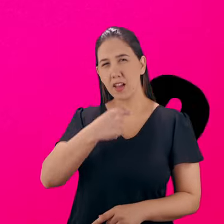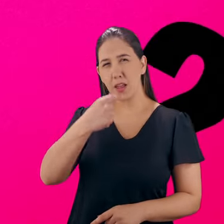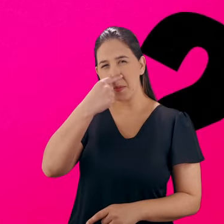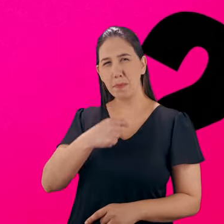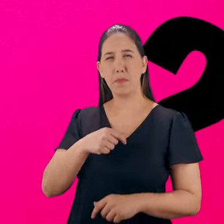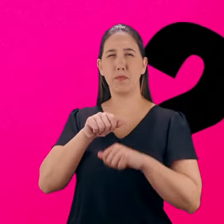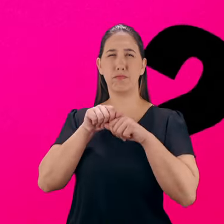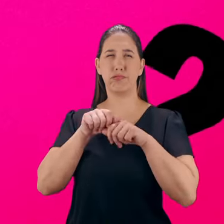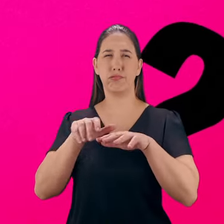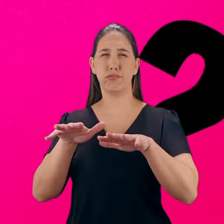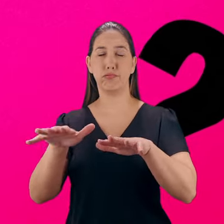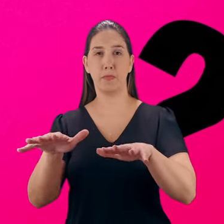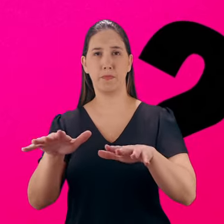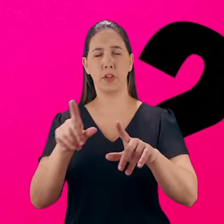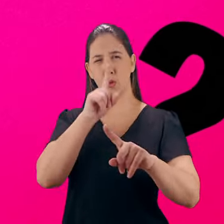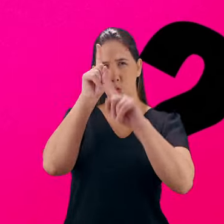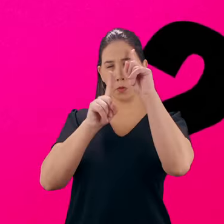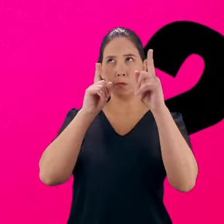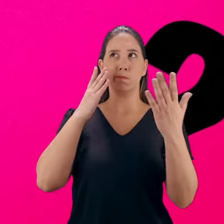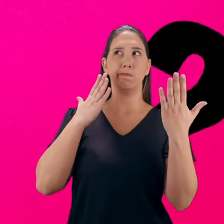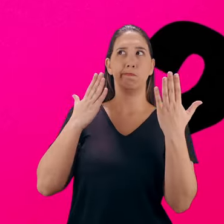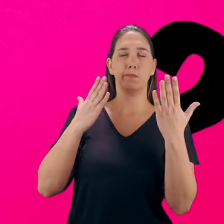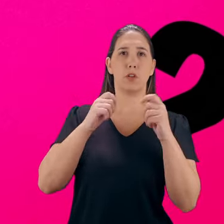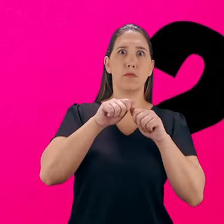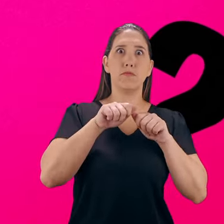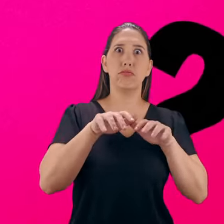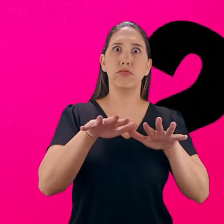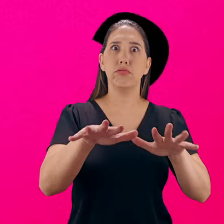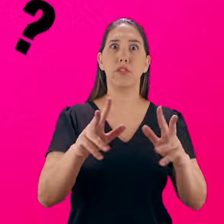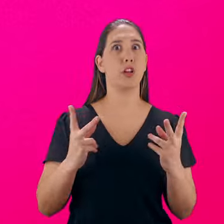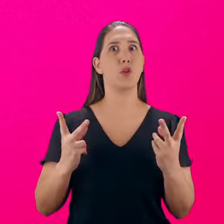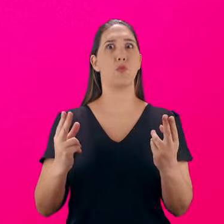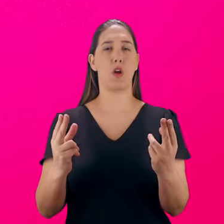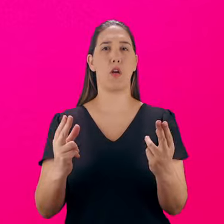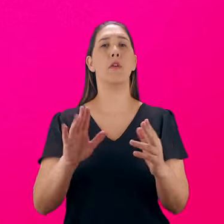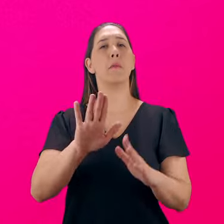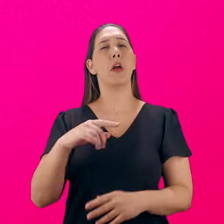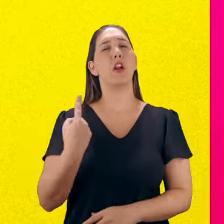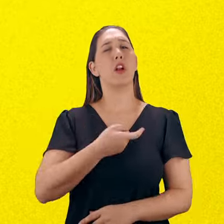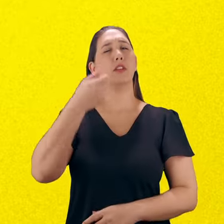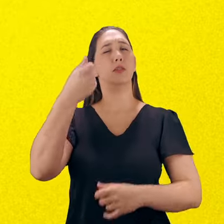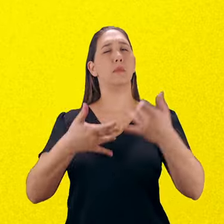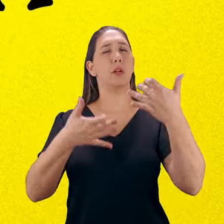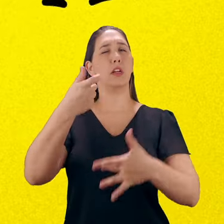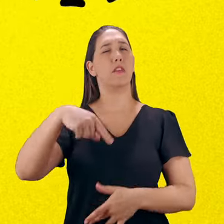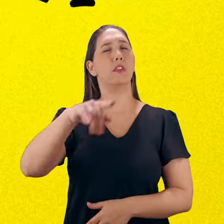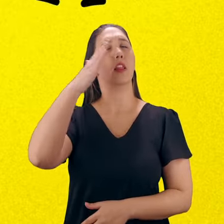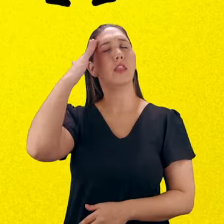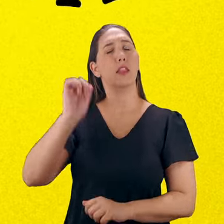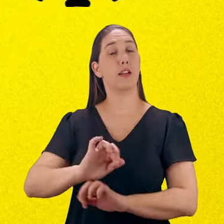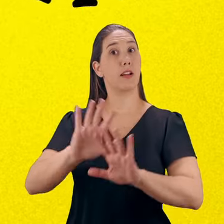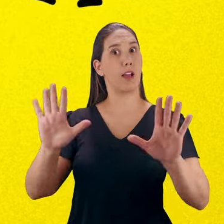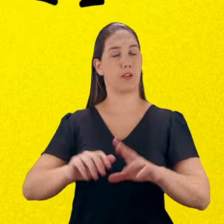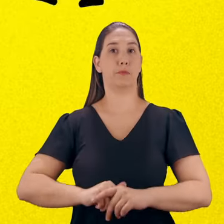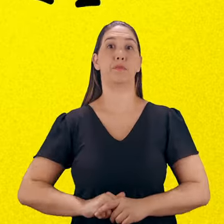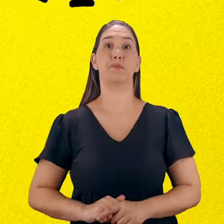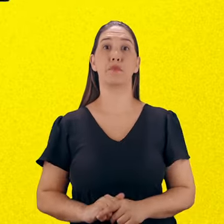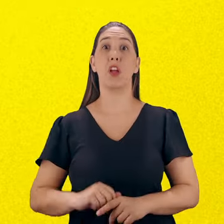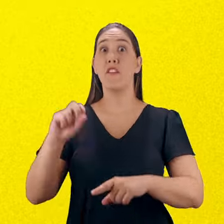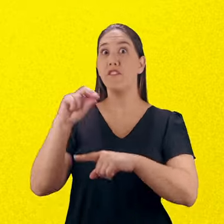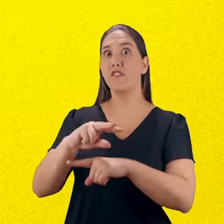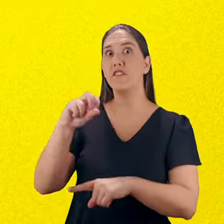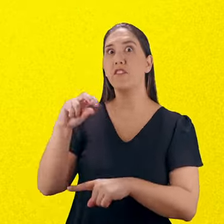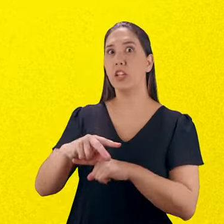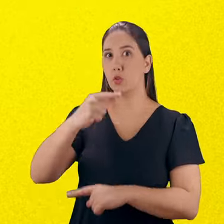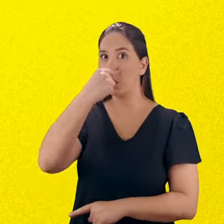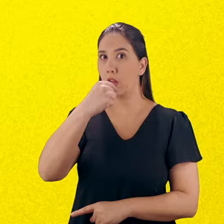Assim como a gripe, dúvidas se espalham muito rápido. Mas a gente está aqui para ajudar a acabar com as duas. Qual o vírus que causa a gripe?